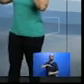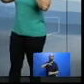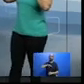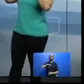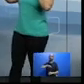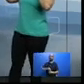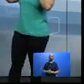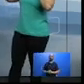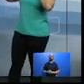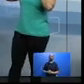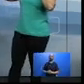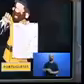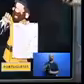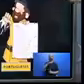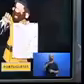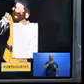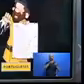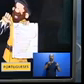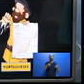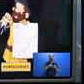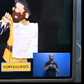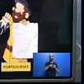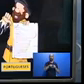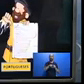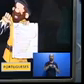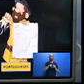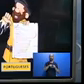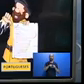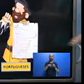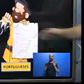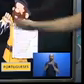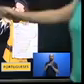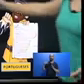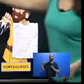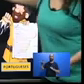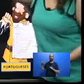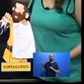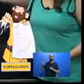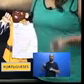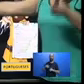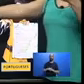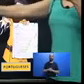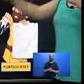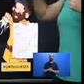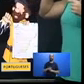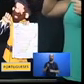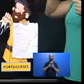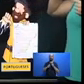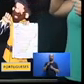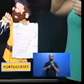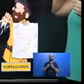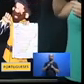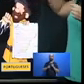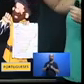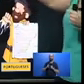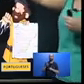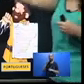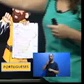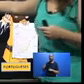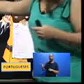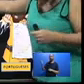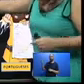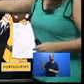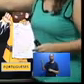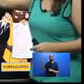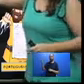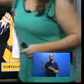As capitanias hereditárias e suas atividades econômicas. Olha no mapa maior aí que vocês têm na apostila, como que ficou essa